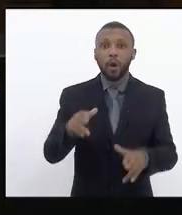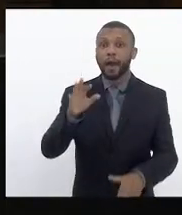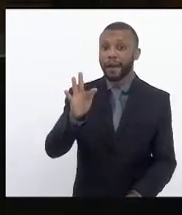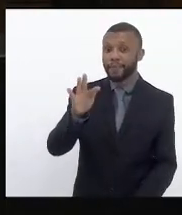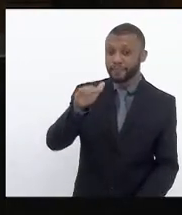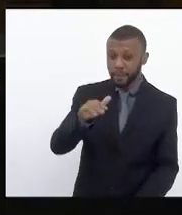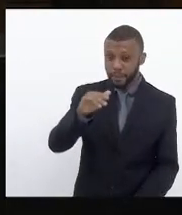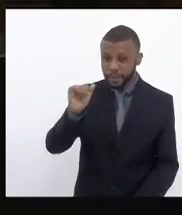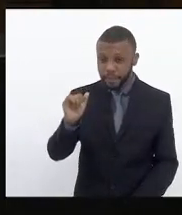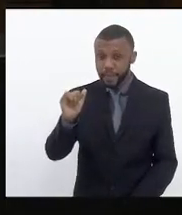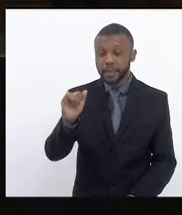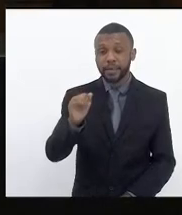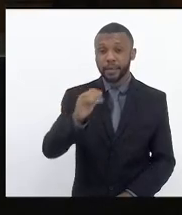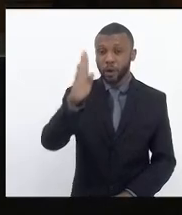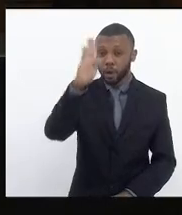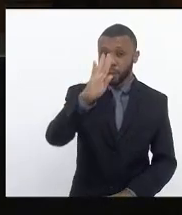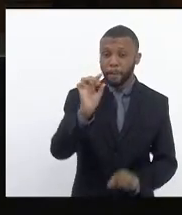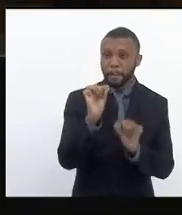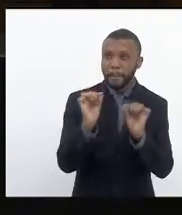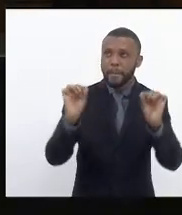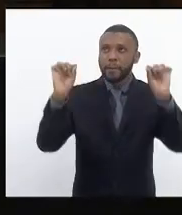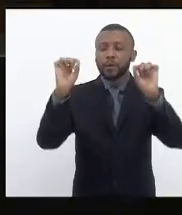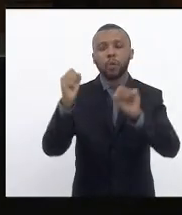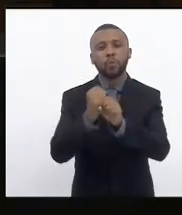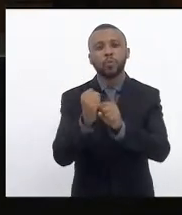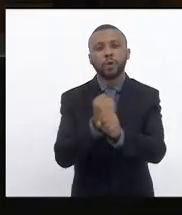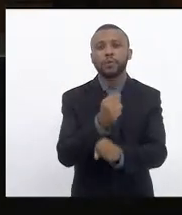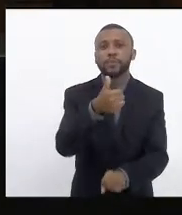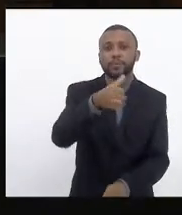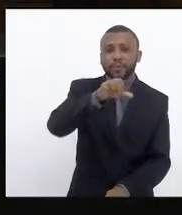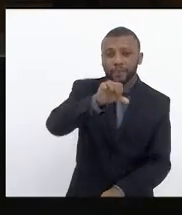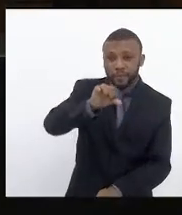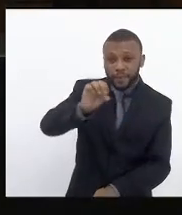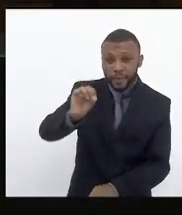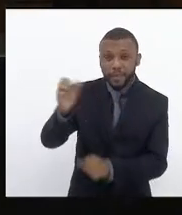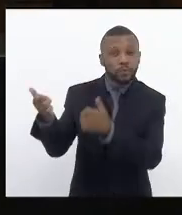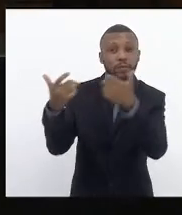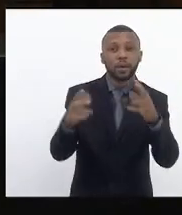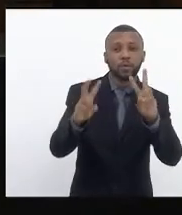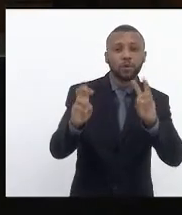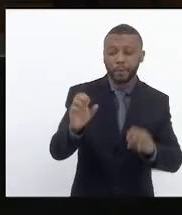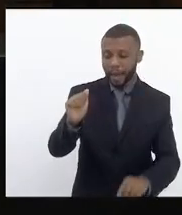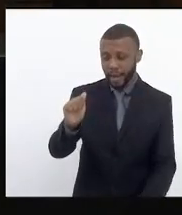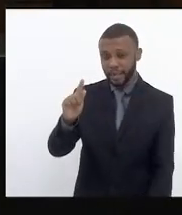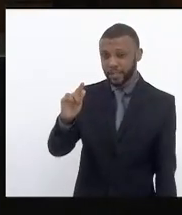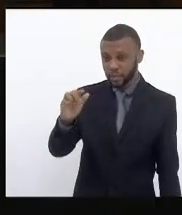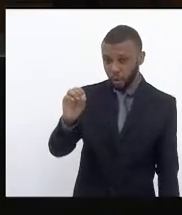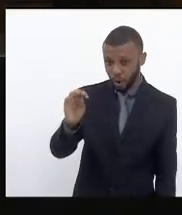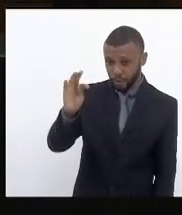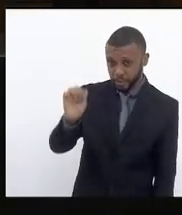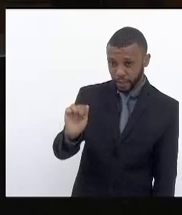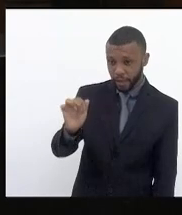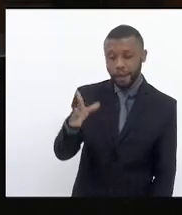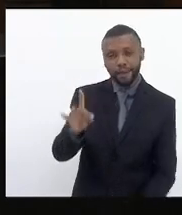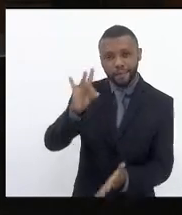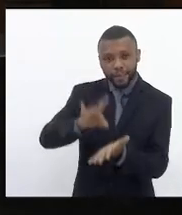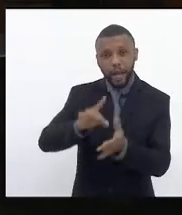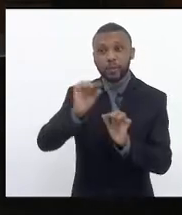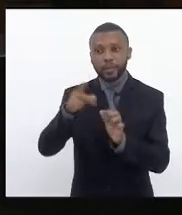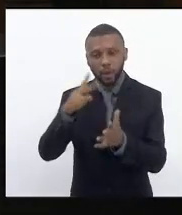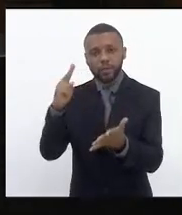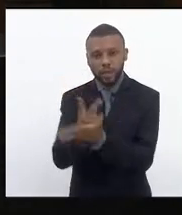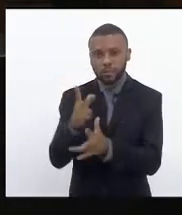com o Brasil na década de 90 falaram aqui agiotagem e é verdade é isso que está acontecendo